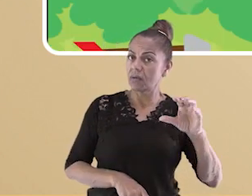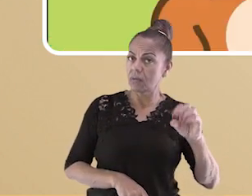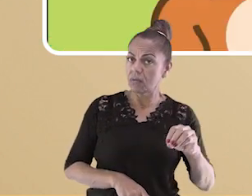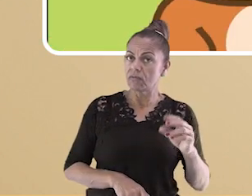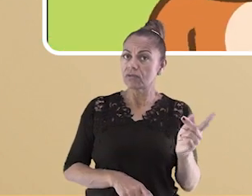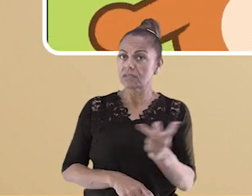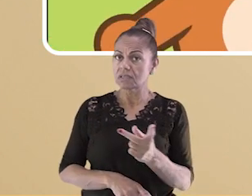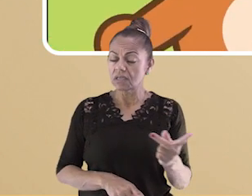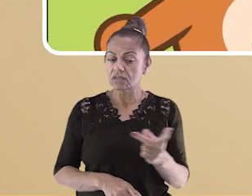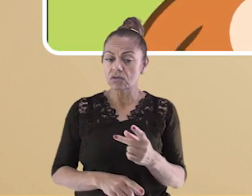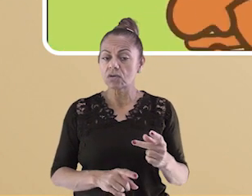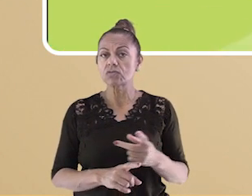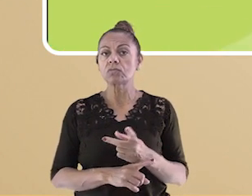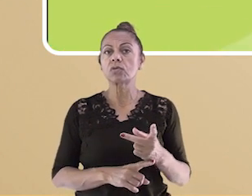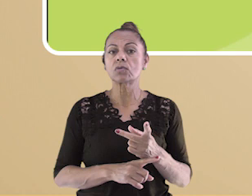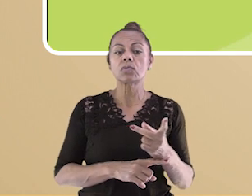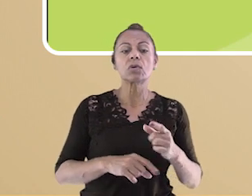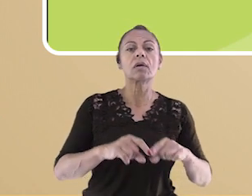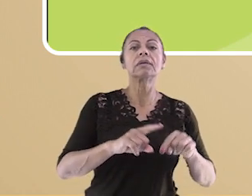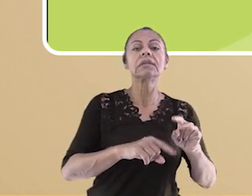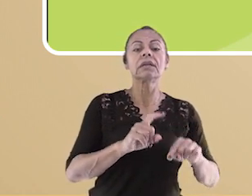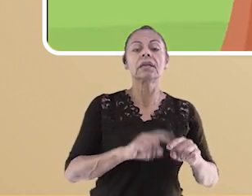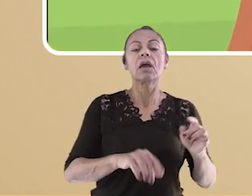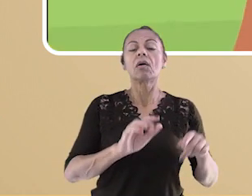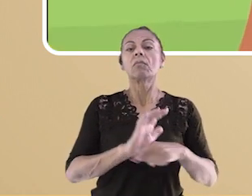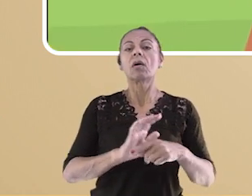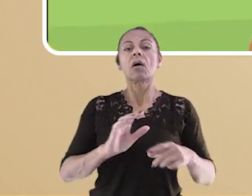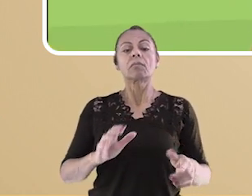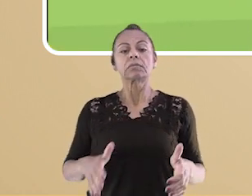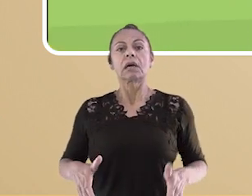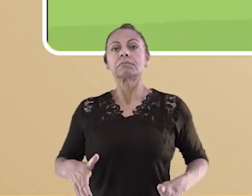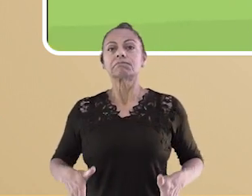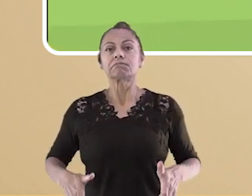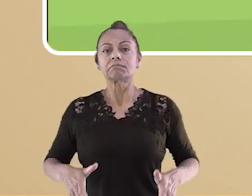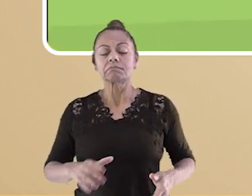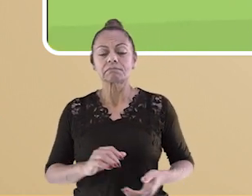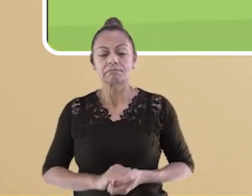da máquina. Pode deixar. Vem, Danda.